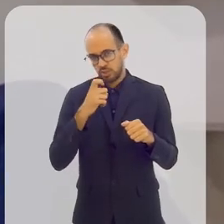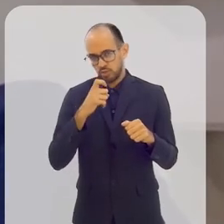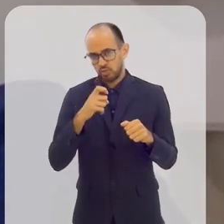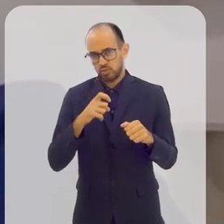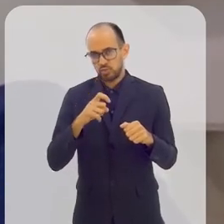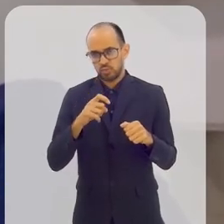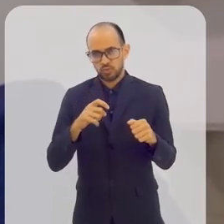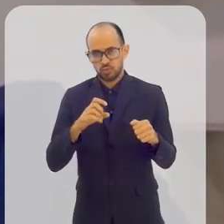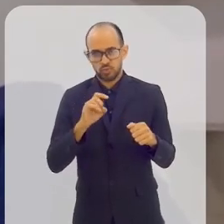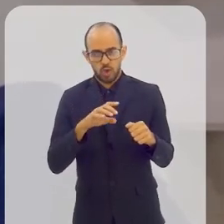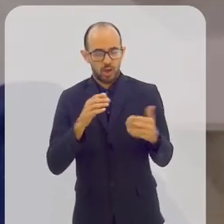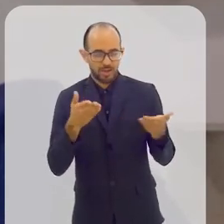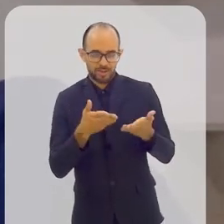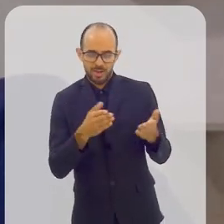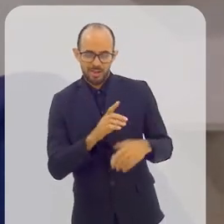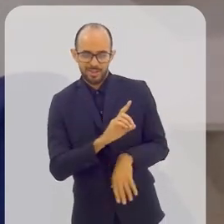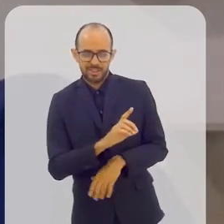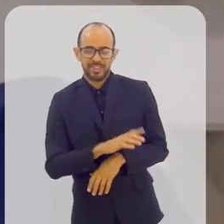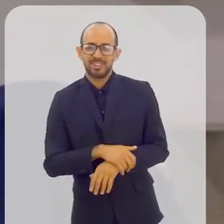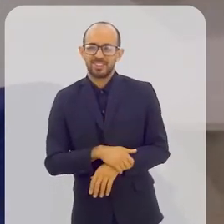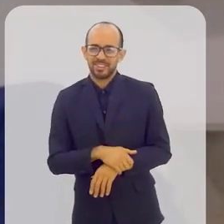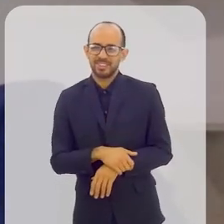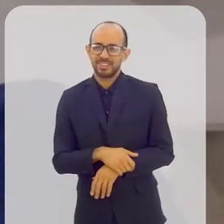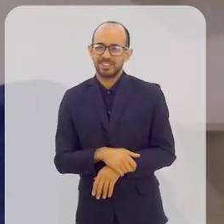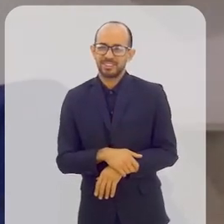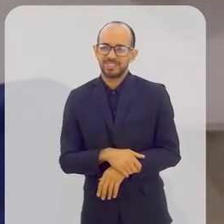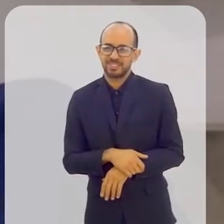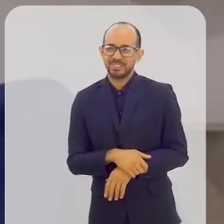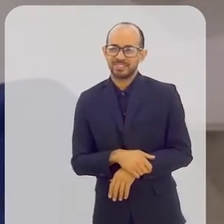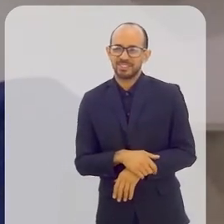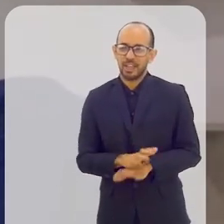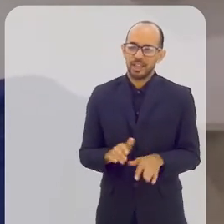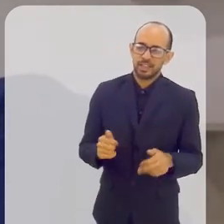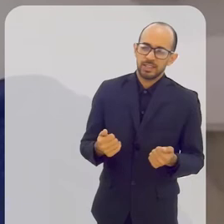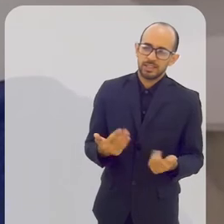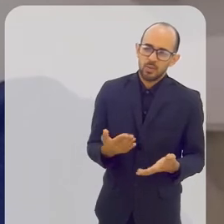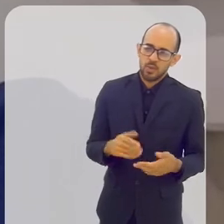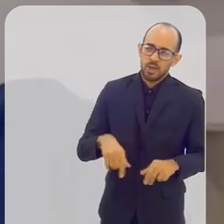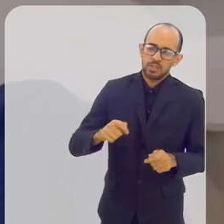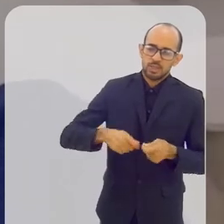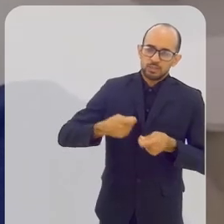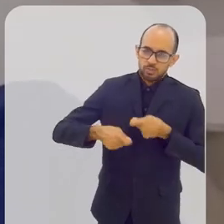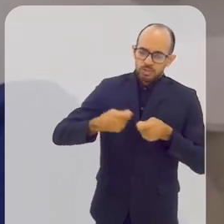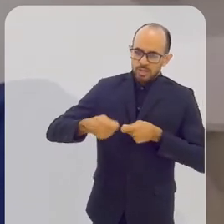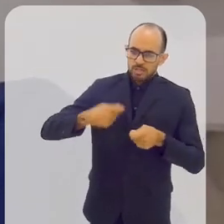por enquanto, né? Daqui a pouco a gente fala de Lixo Zero. Então, essa